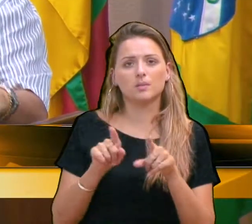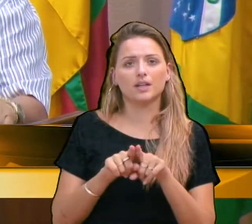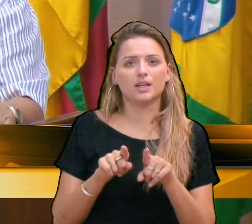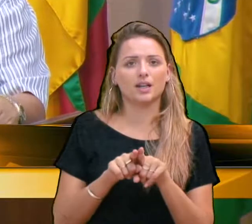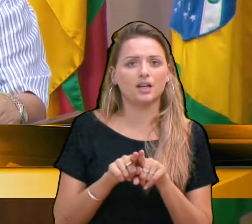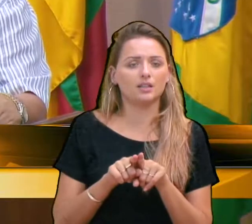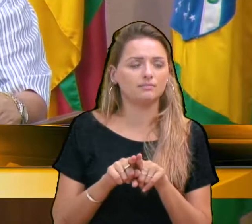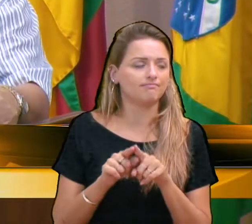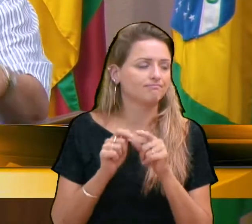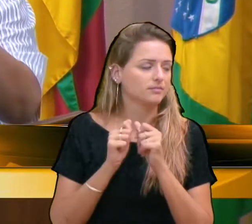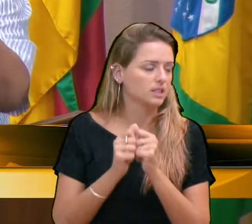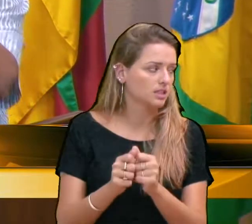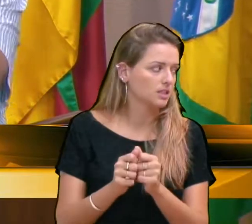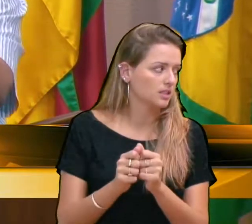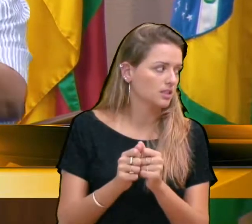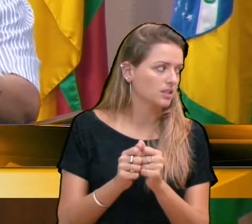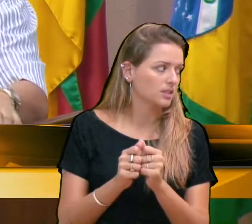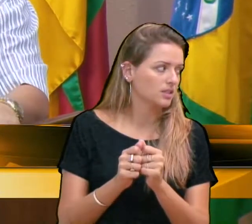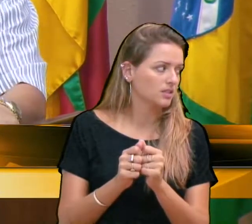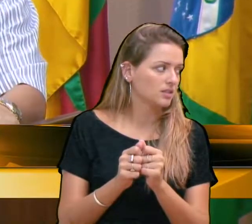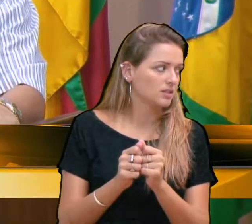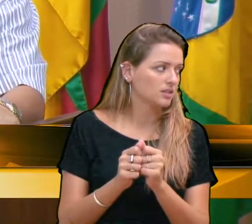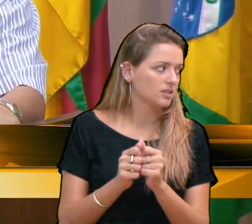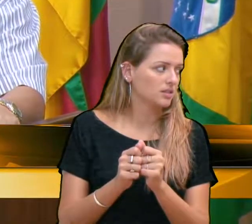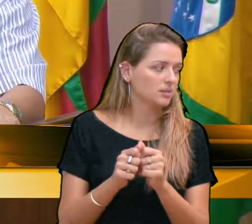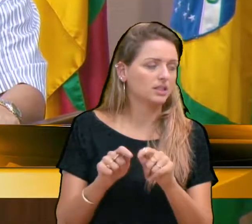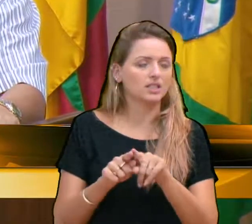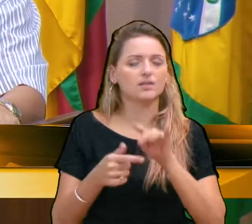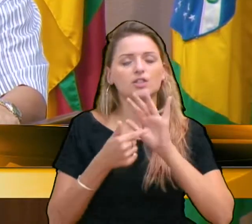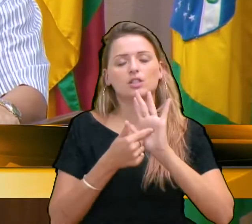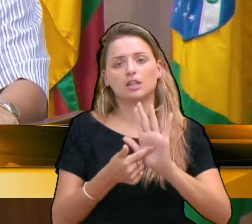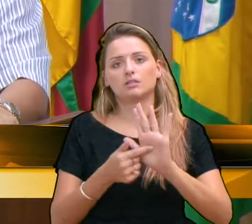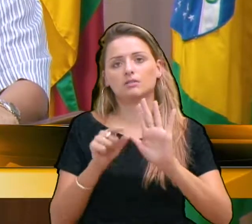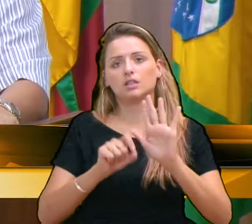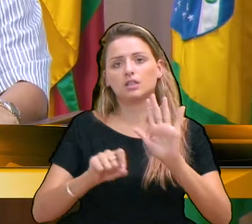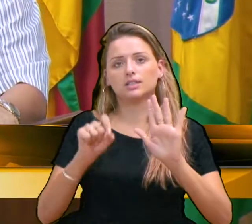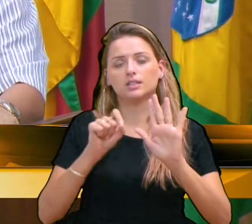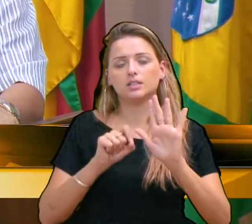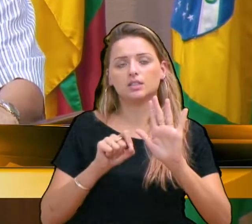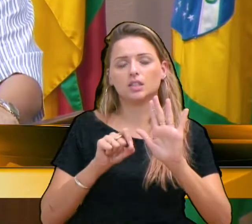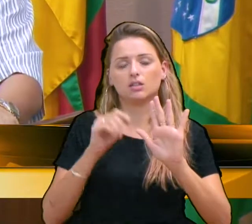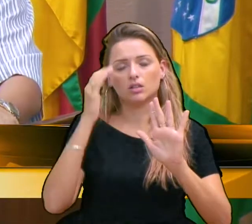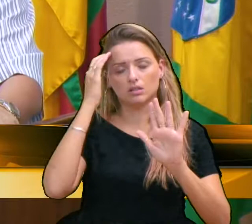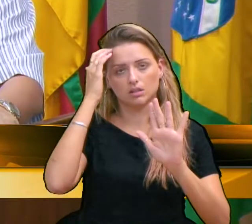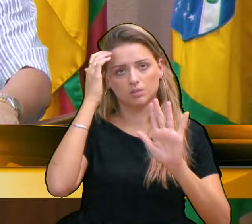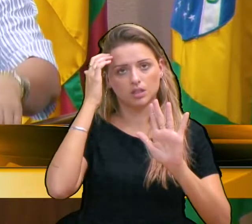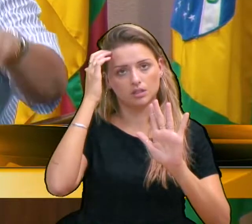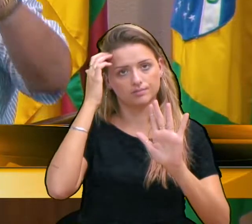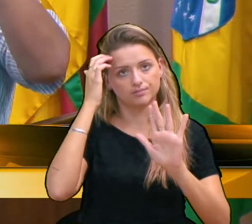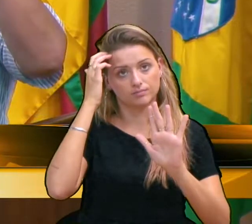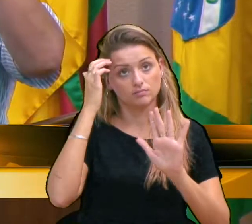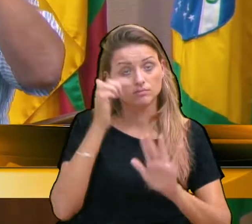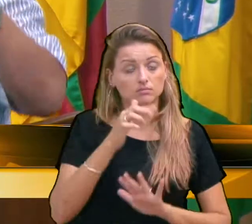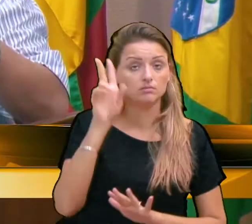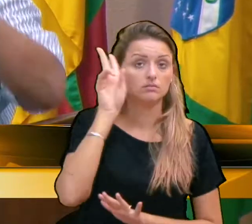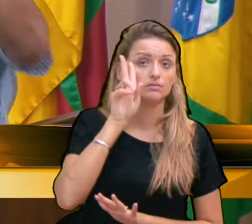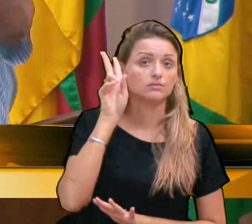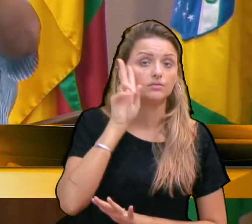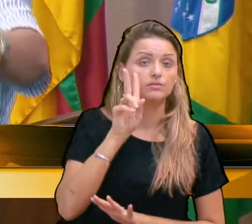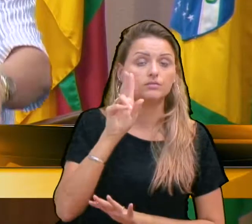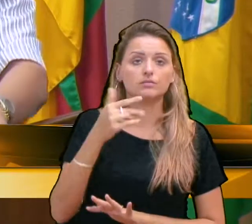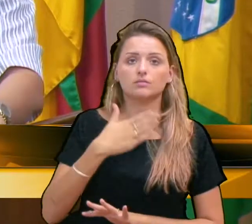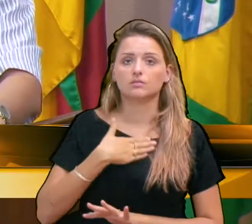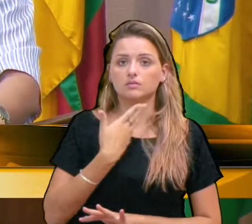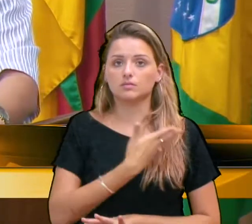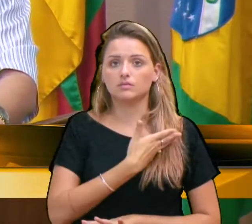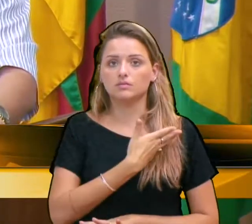com a preocupação de manter o terreno que estava sendo invadido à época, ainda com meu querido